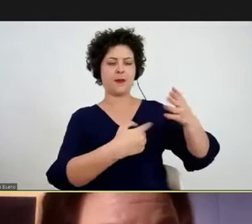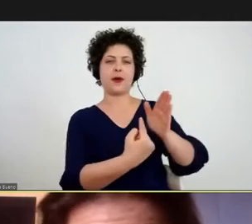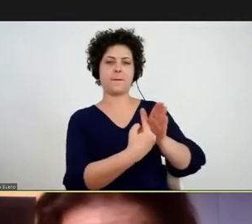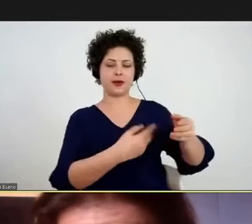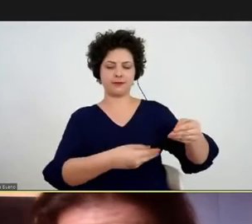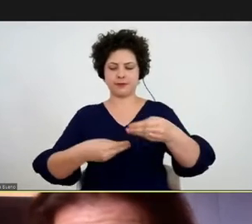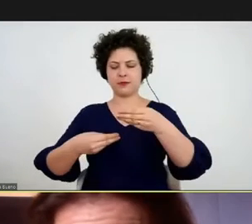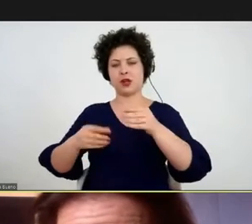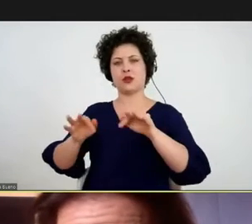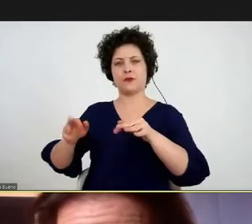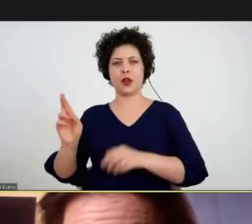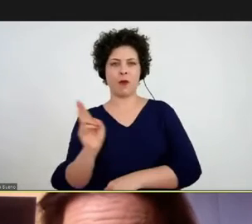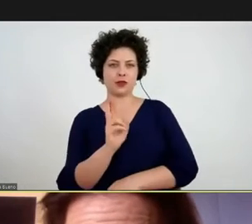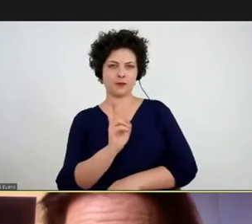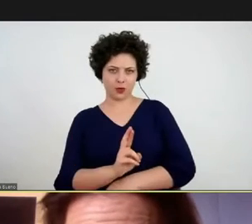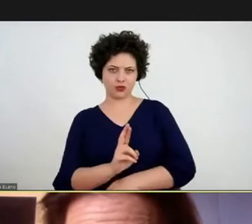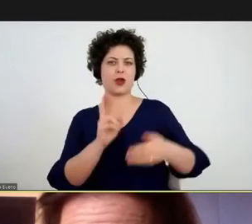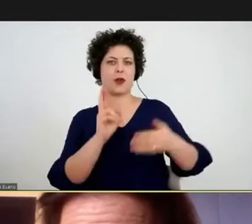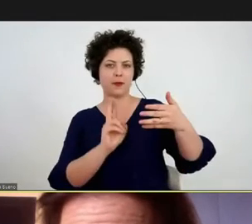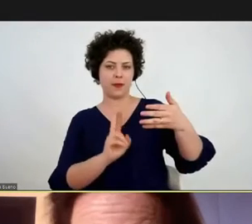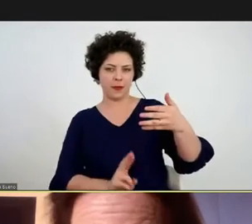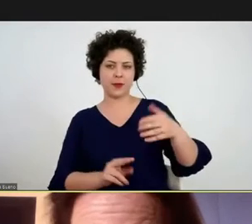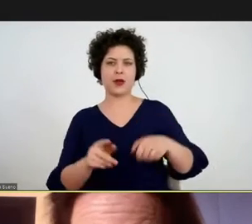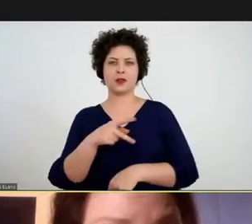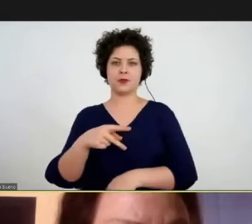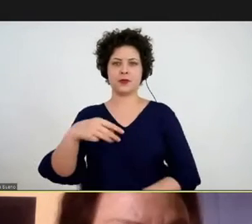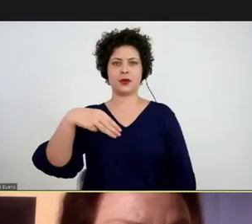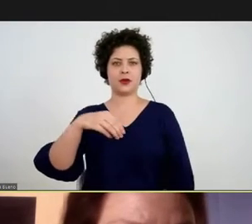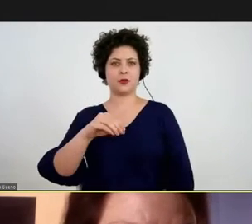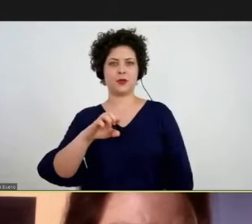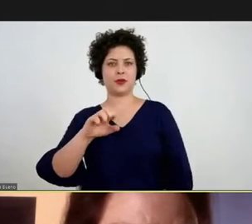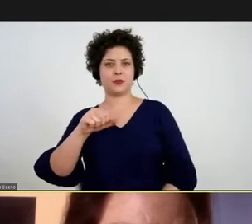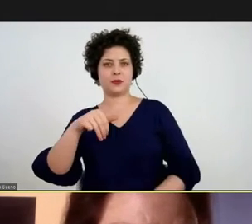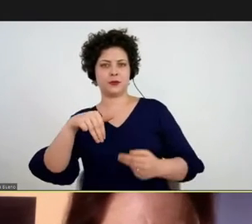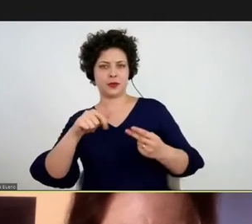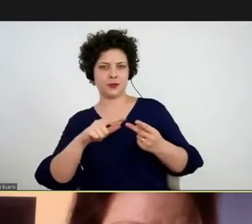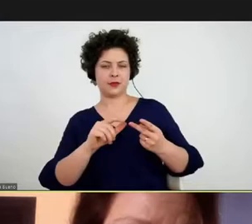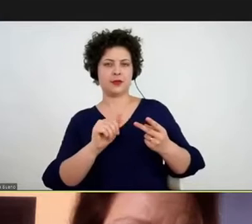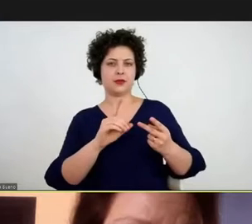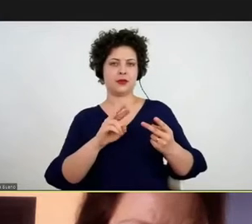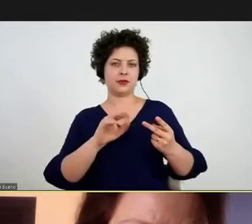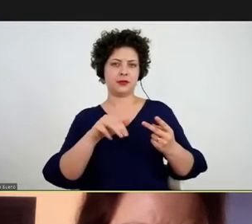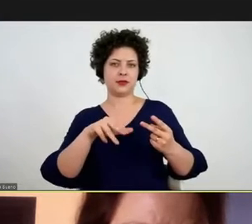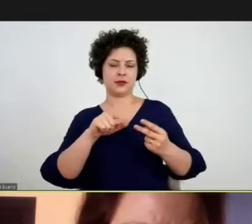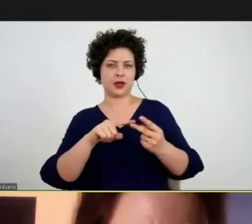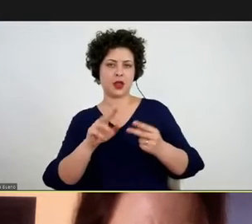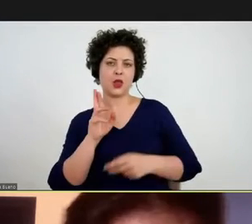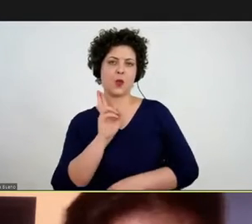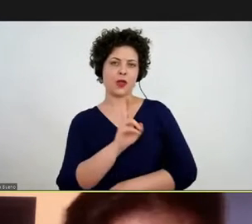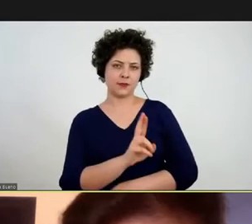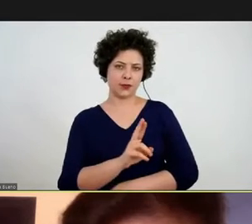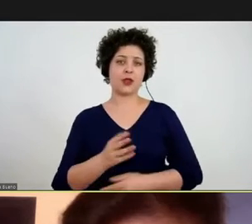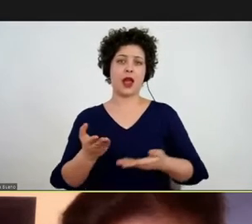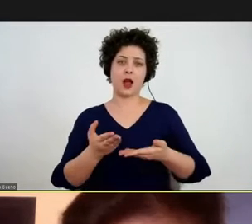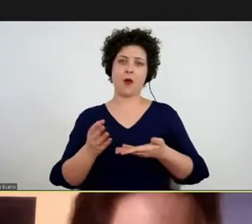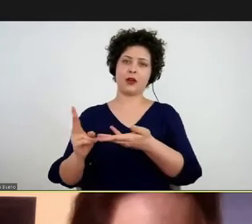respondidas no final da apresentação das professoras Moema Rebouças e Adriana Magro, as quais vou introduzi-las